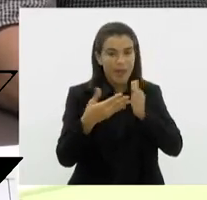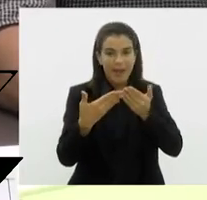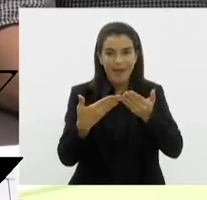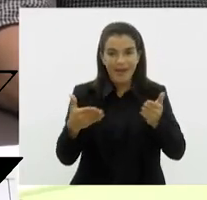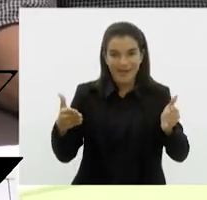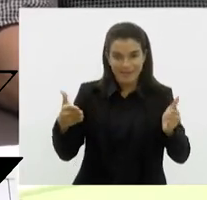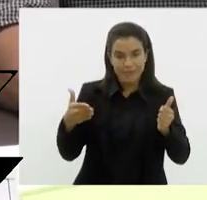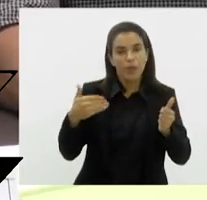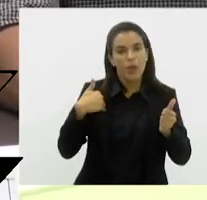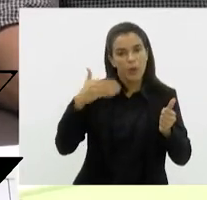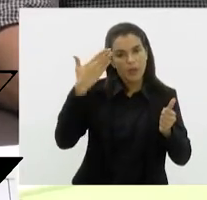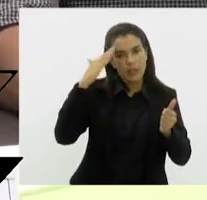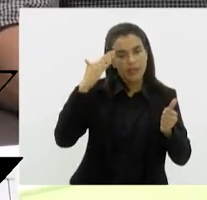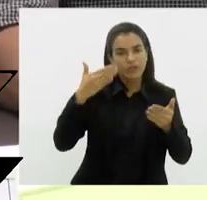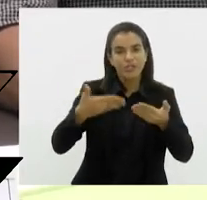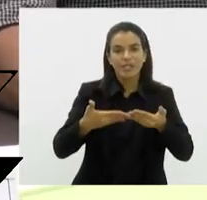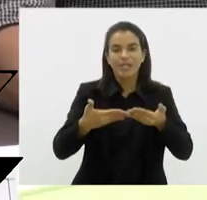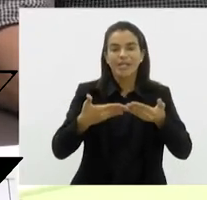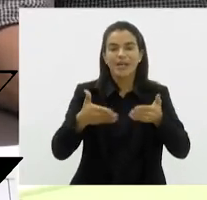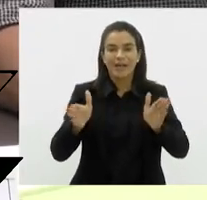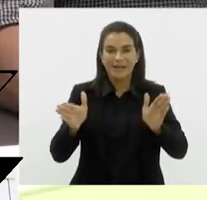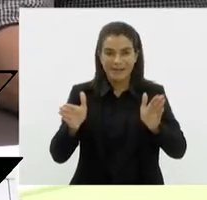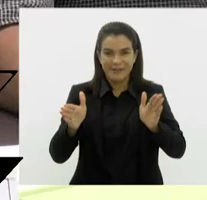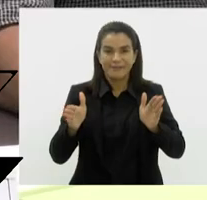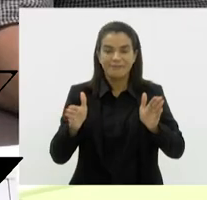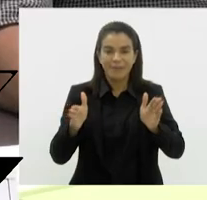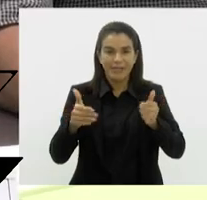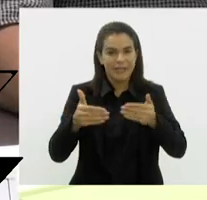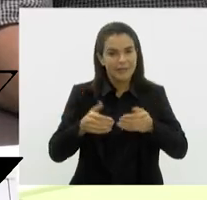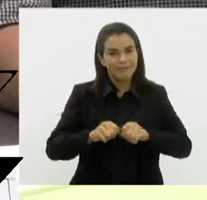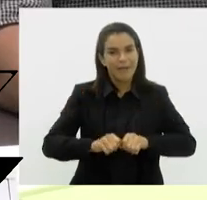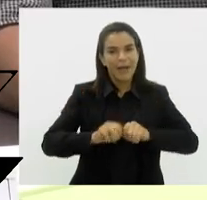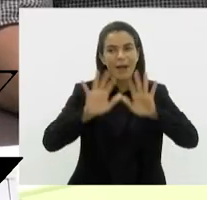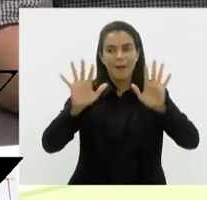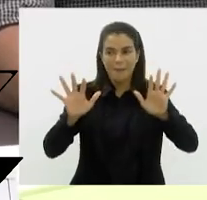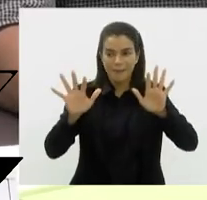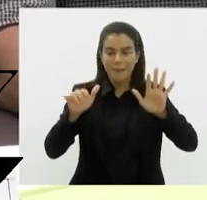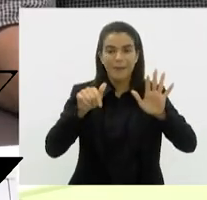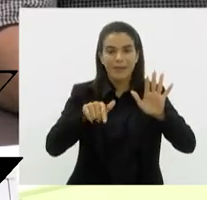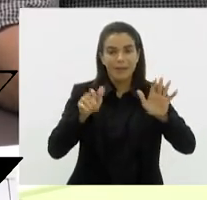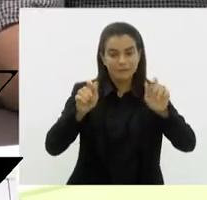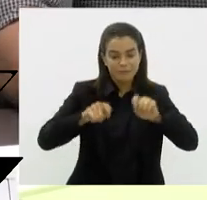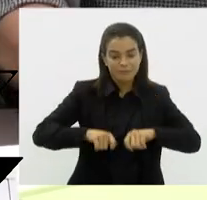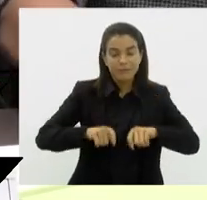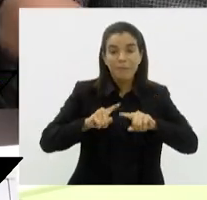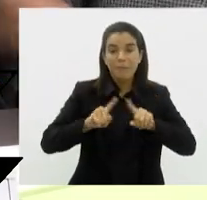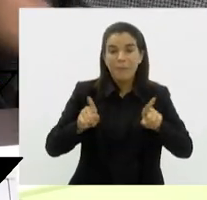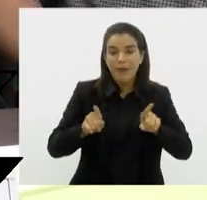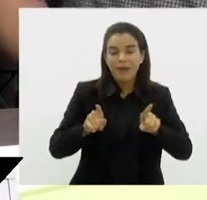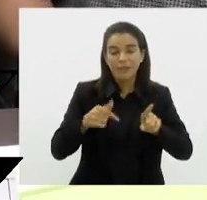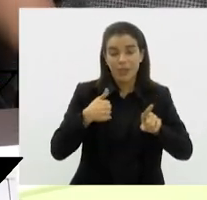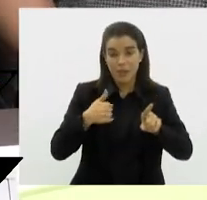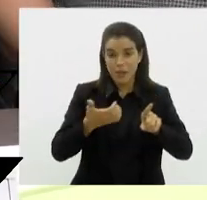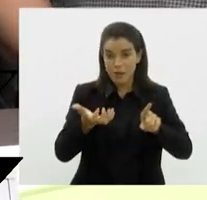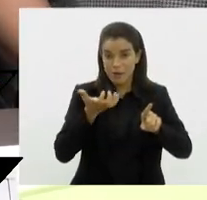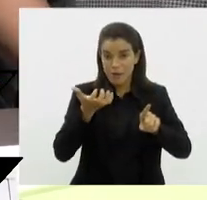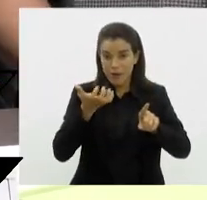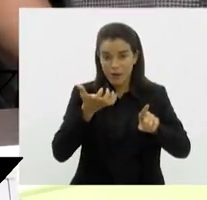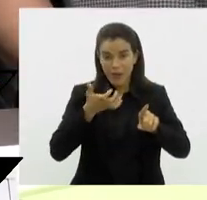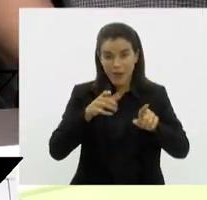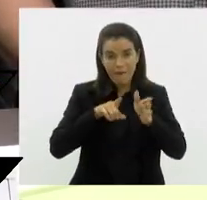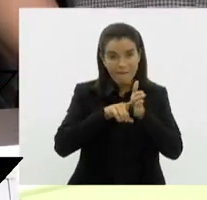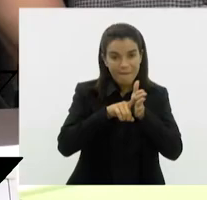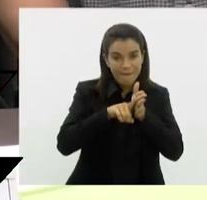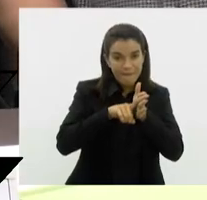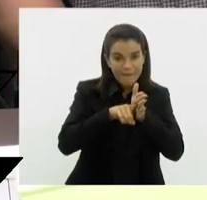amplia, entendi que amplia ainda isso, amplia essas condições. Então, o que eu queria verificar